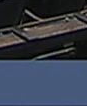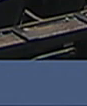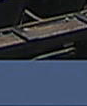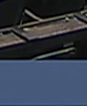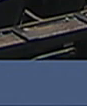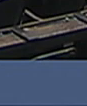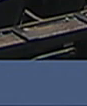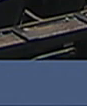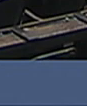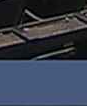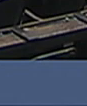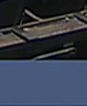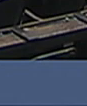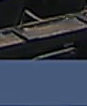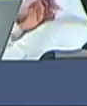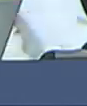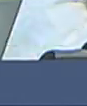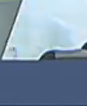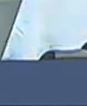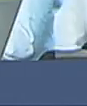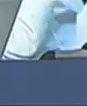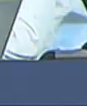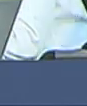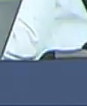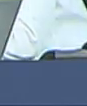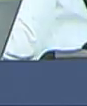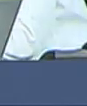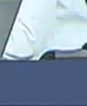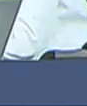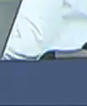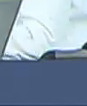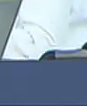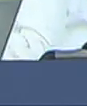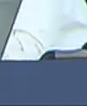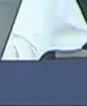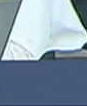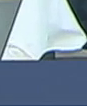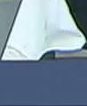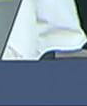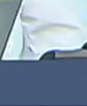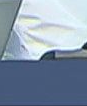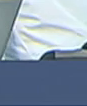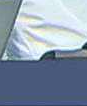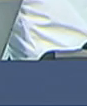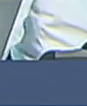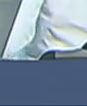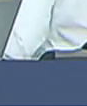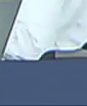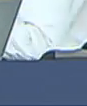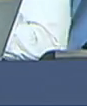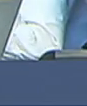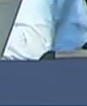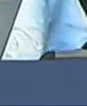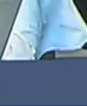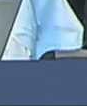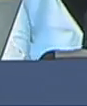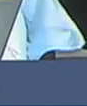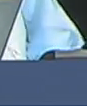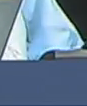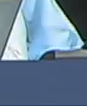Havendo número legal e sob a proteção de Deus, iniciamos os nossos trabalhos. Está aberta a sessão. A presidência convida o nobre deputado Gilberto